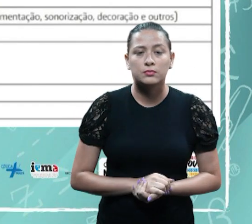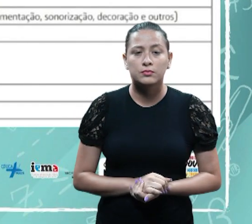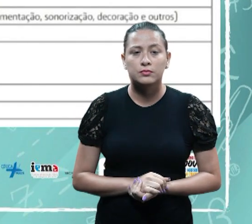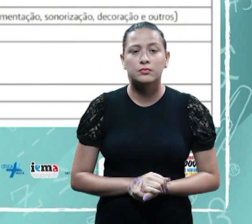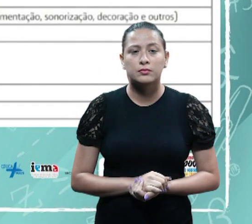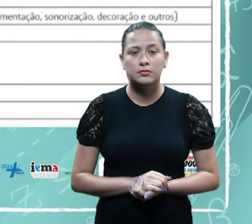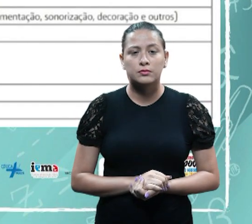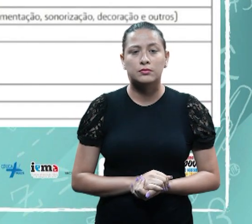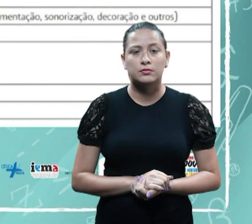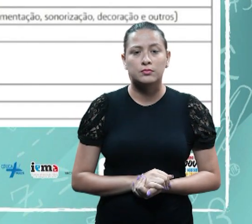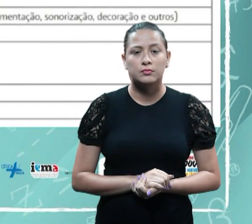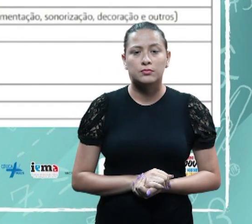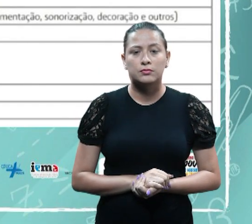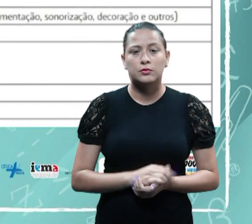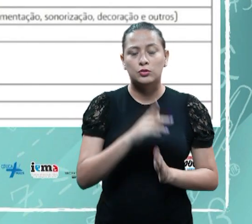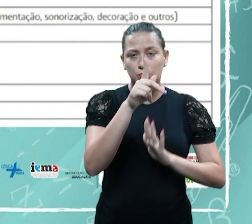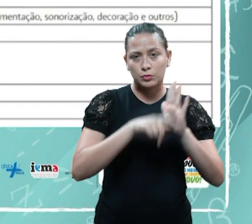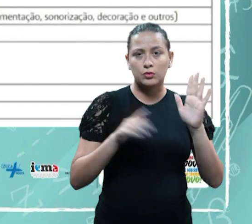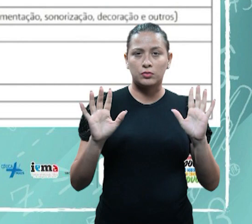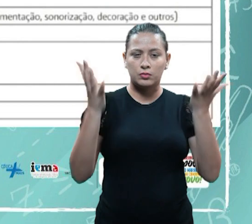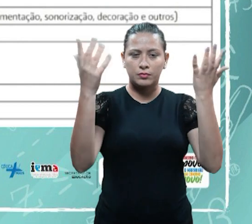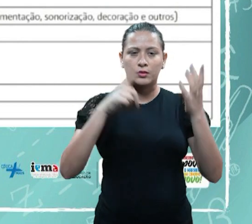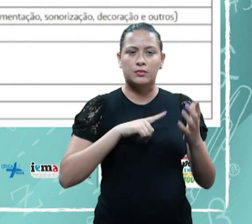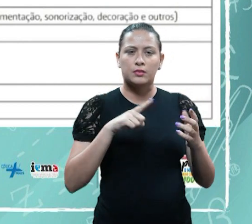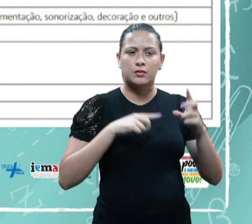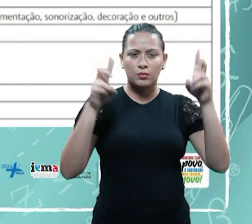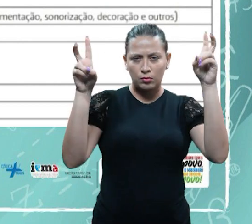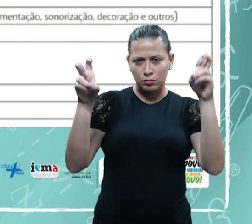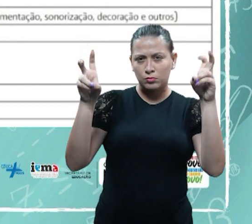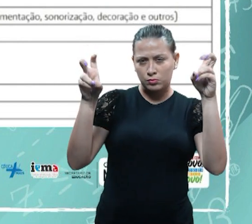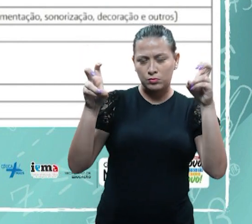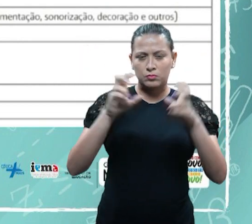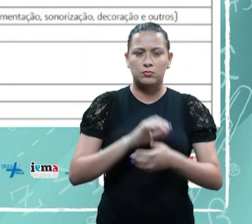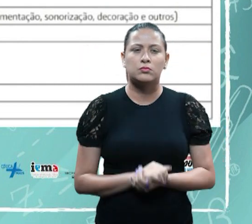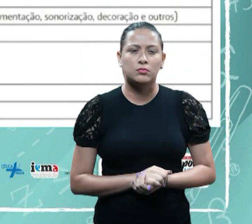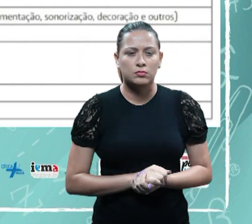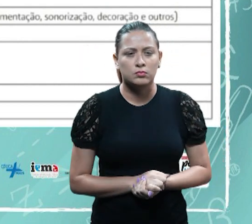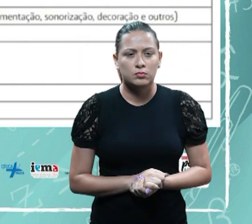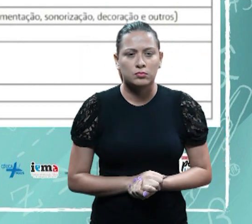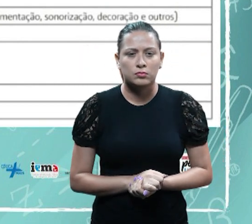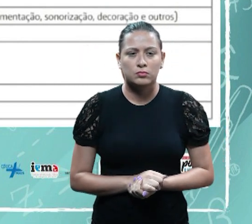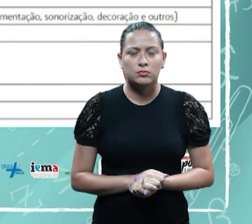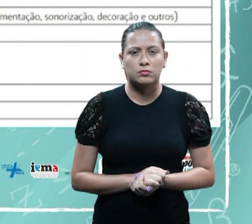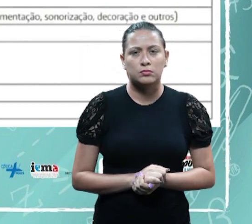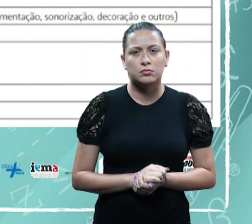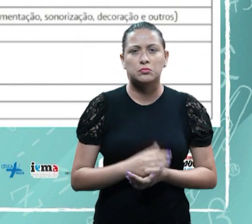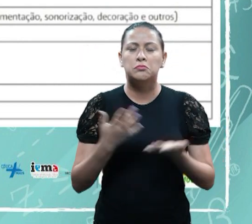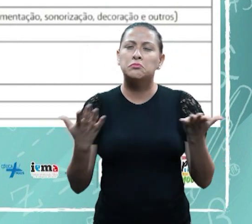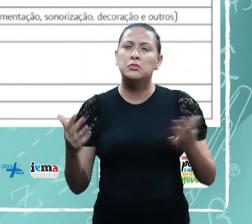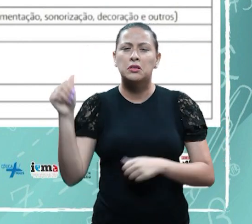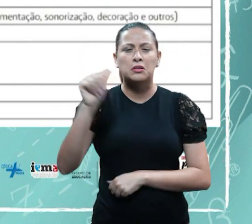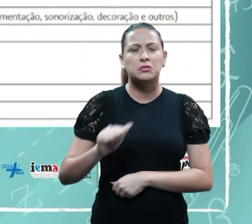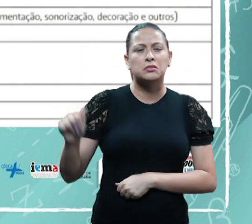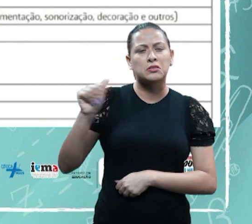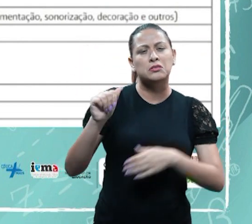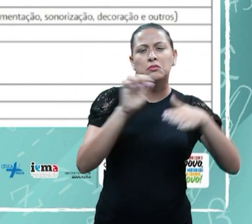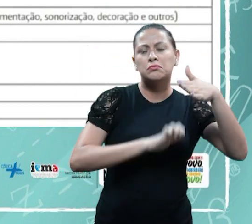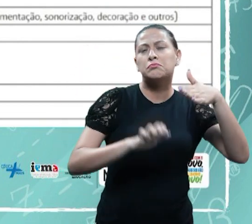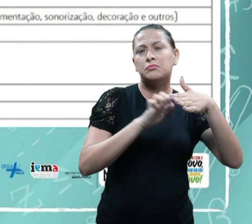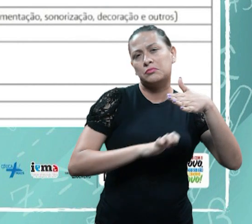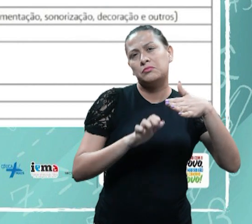de roteiro de projetos de eventos, que tem o título, se é quem está realizando, é associação,